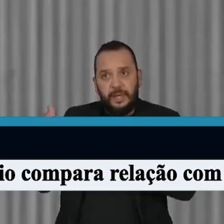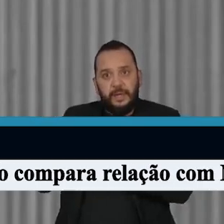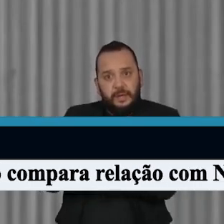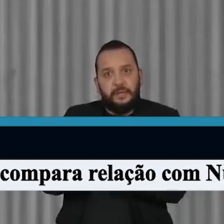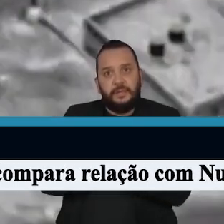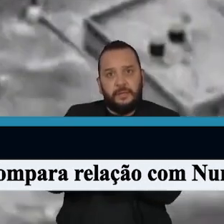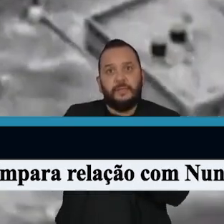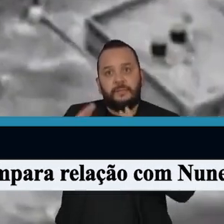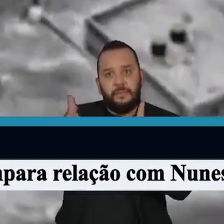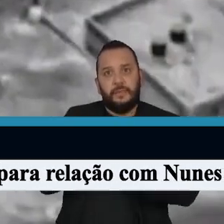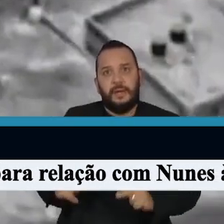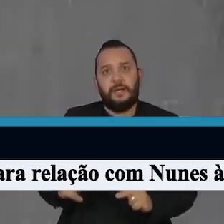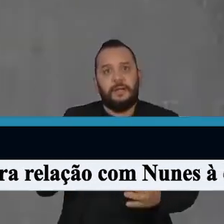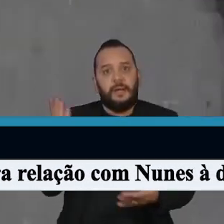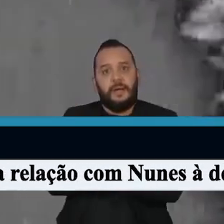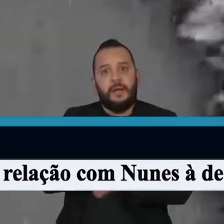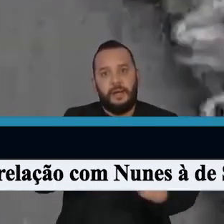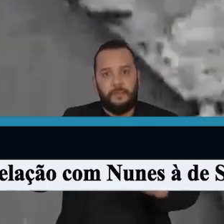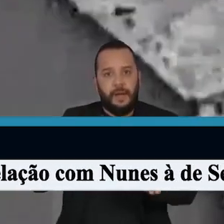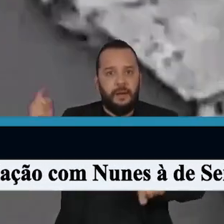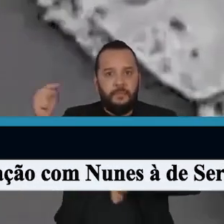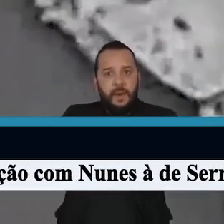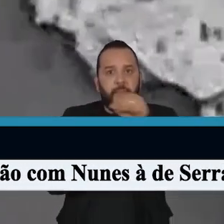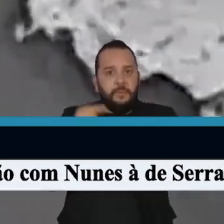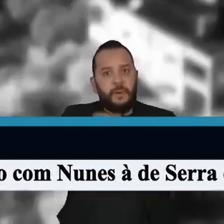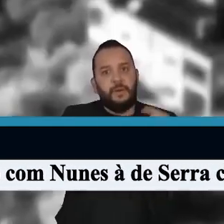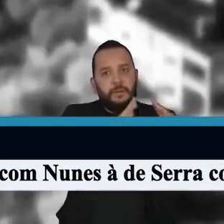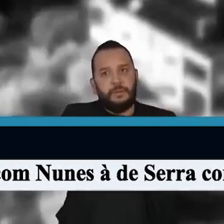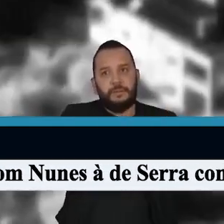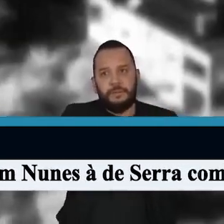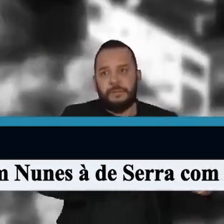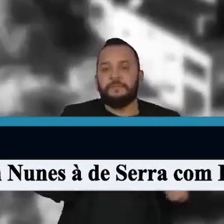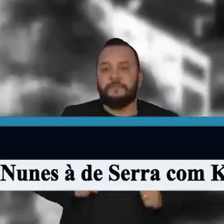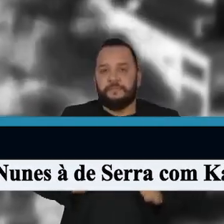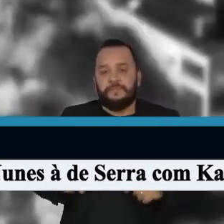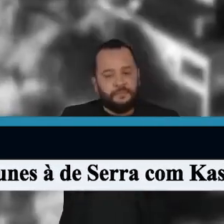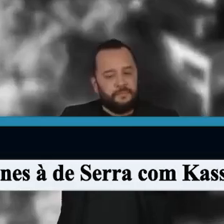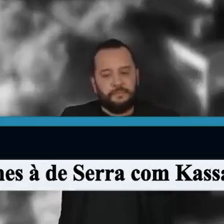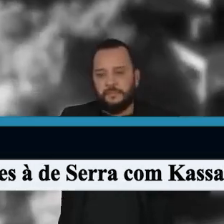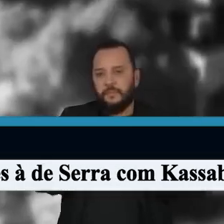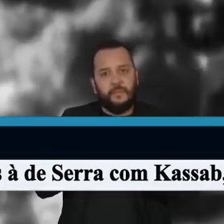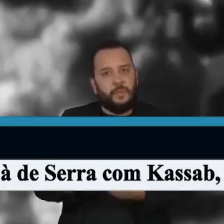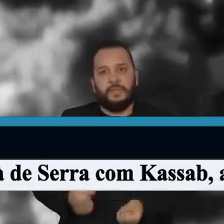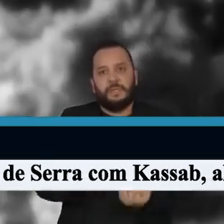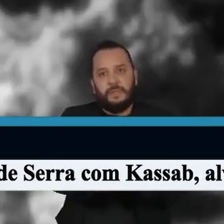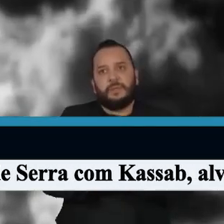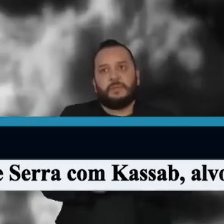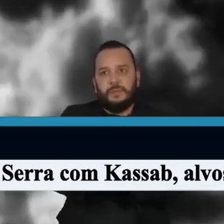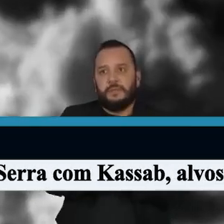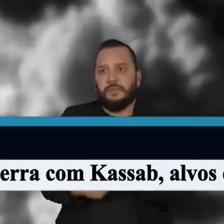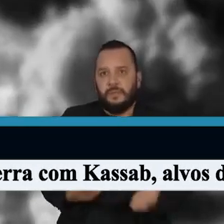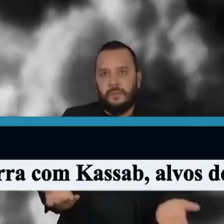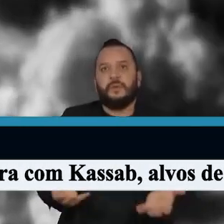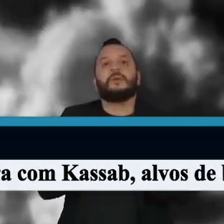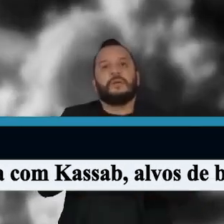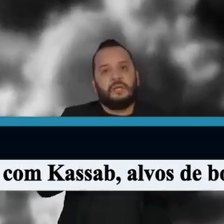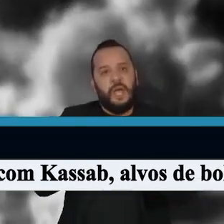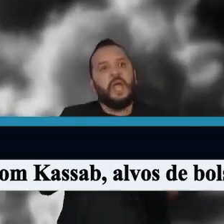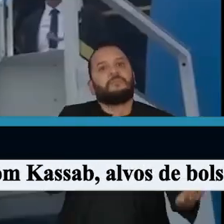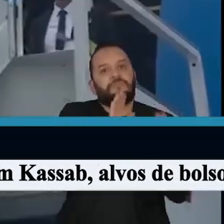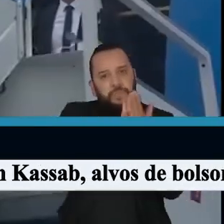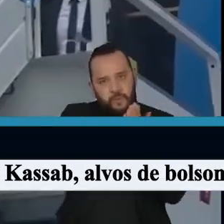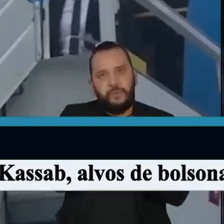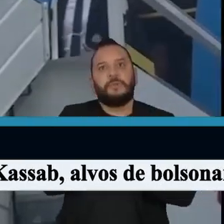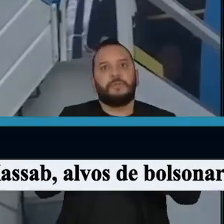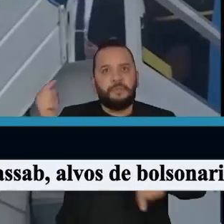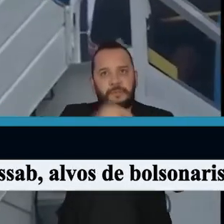para interromper o conflito no Líbano, Israel recusa as negociações e prefere apostar no enfrentamento militar.